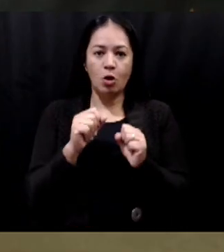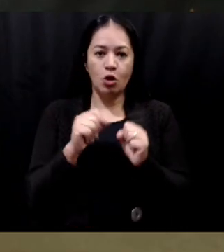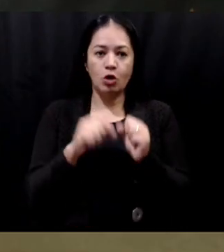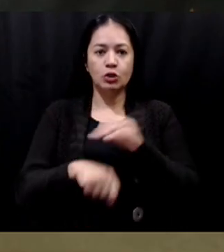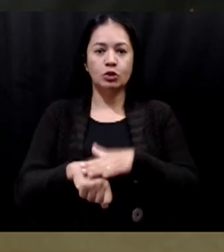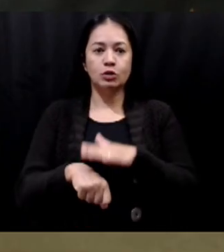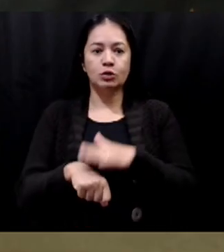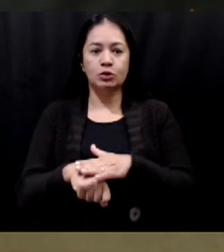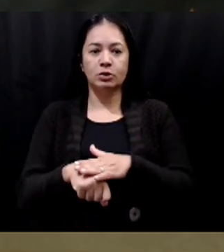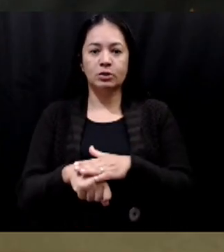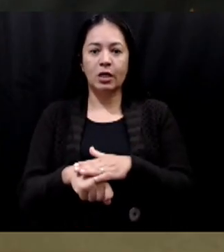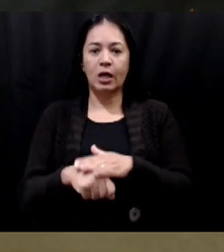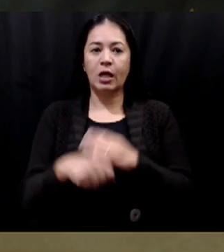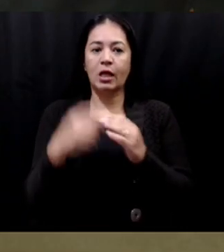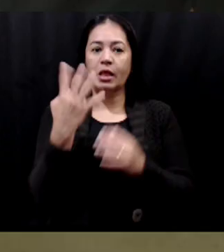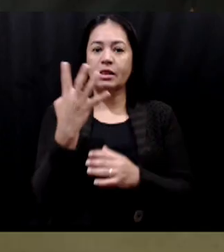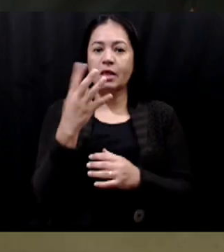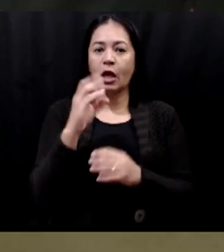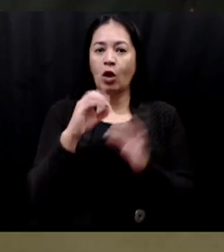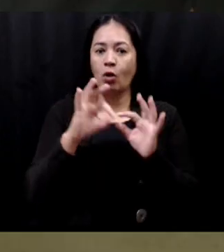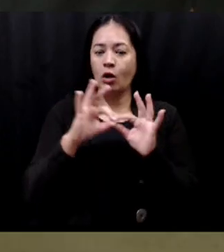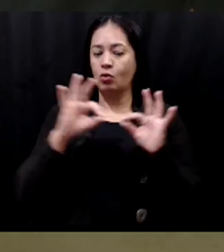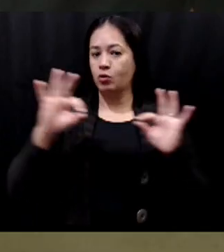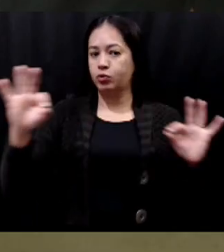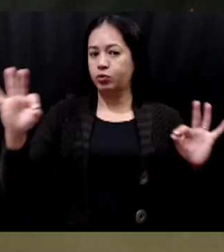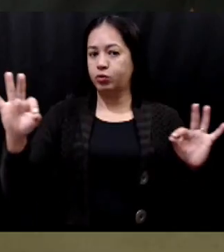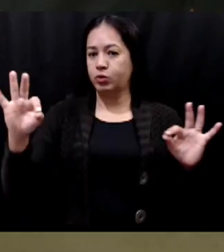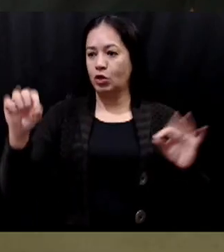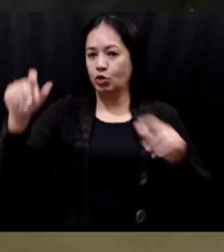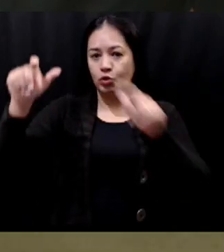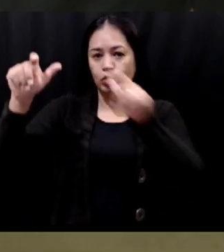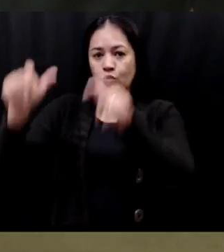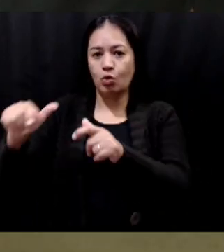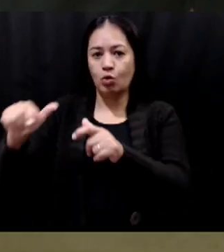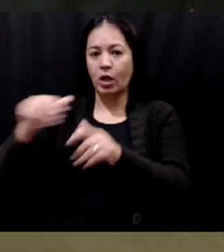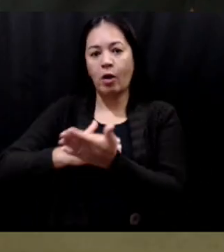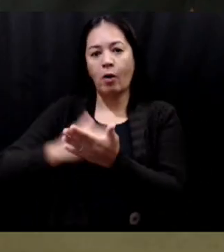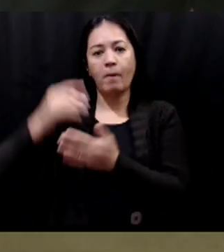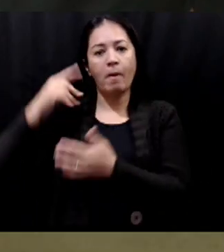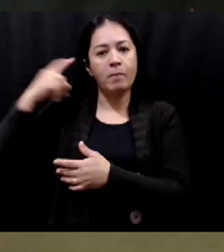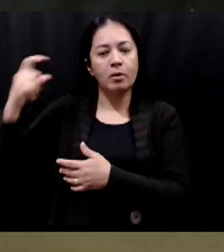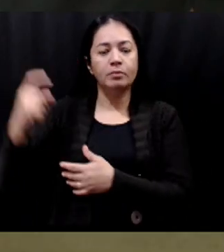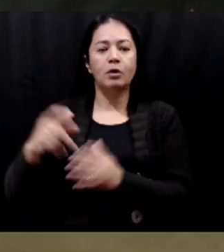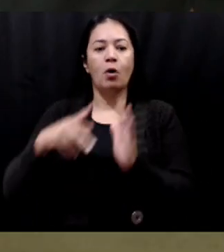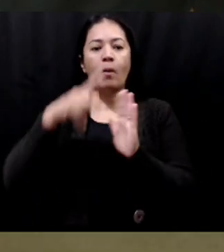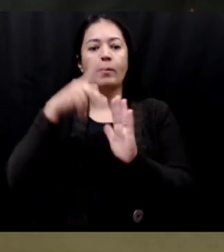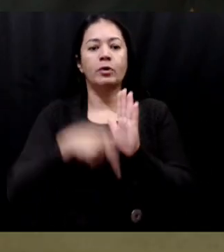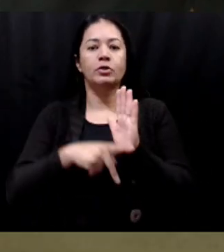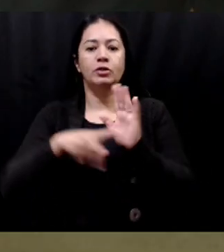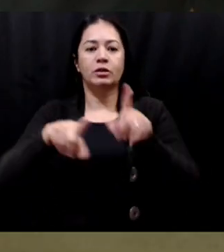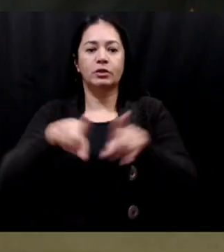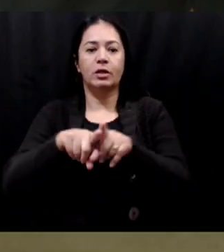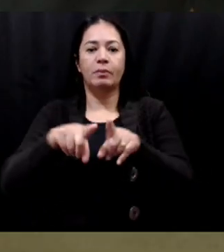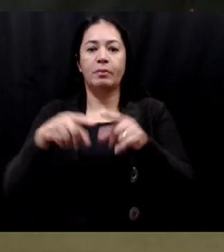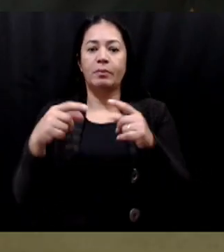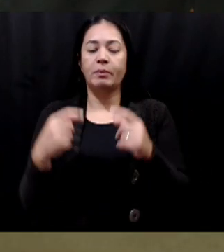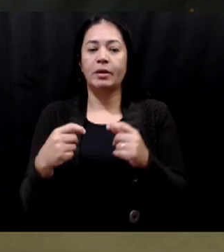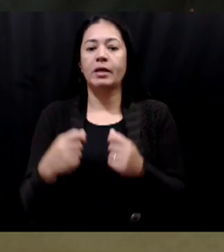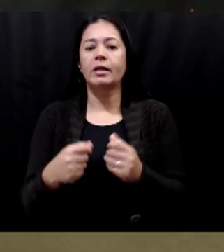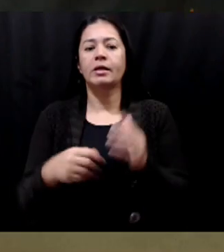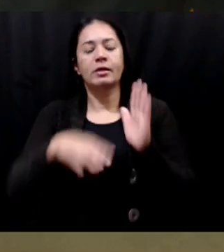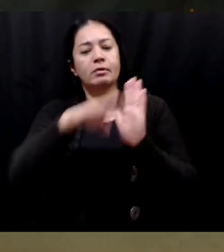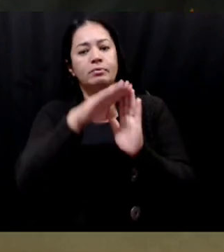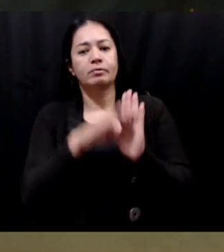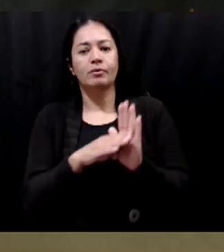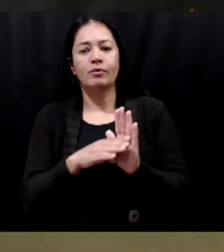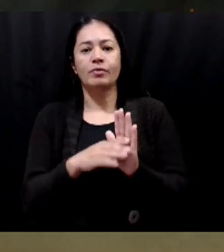40 metros da fonte geradora do ruído. O projeto também determina que a identidade do denunciante deve ser mantida sob